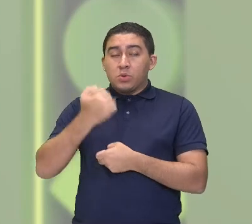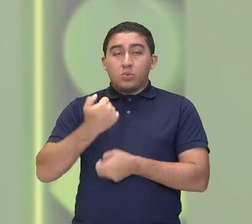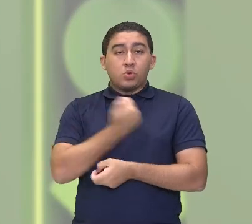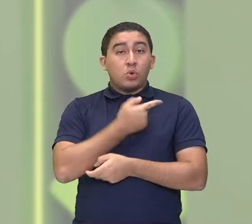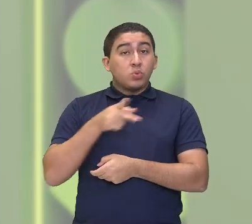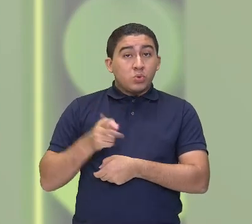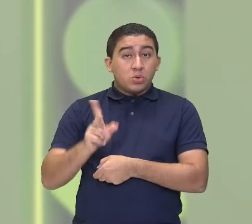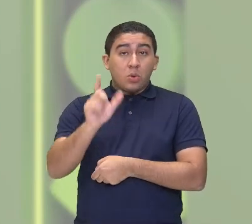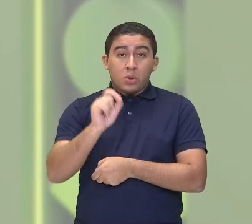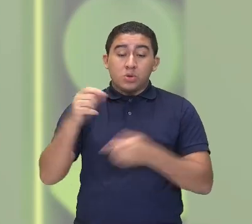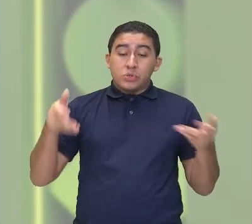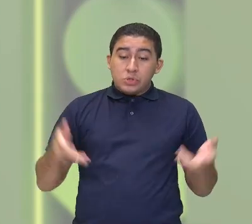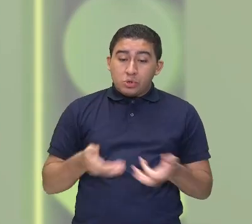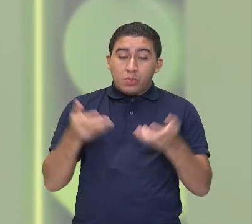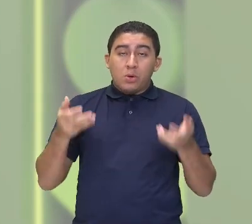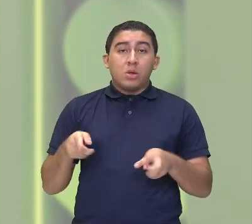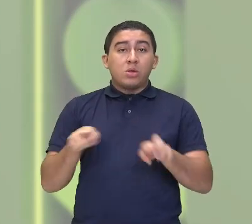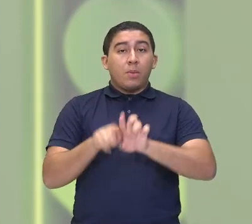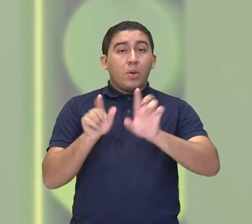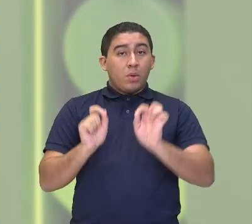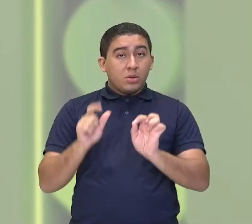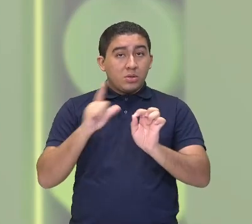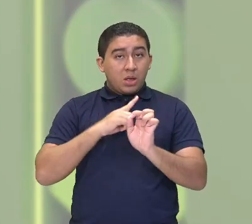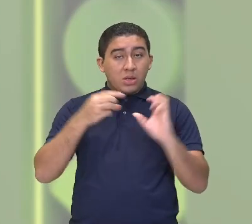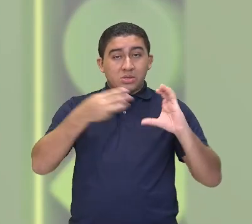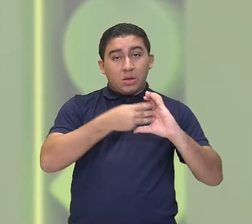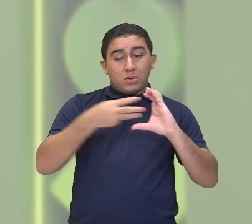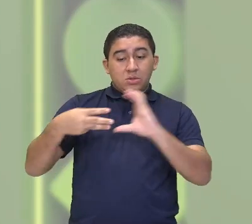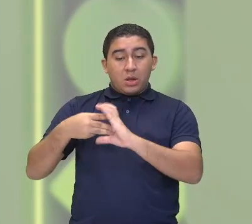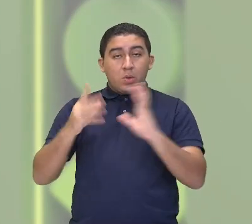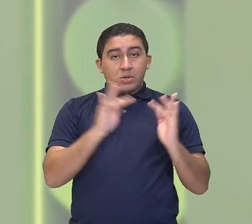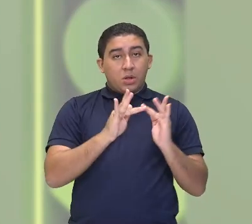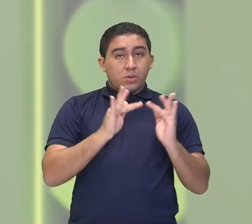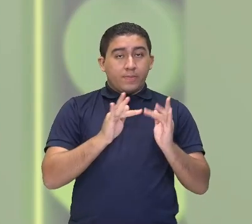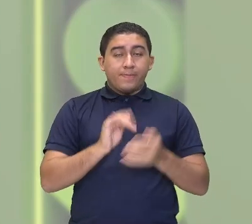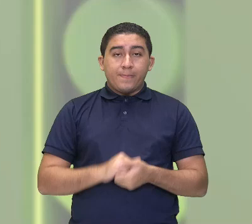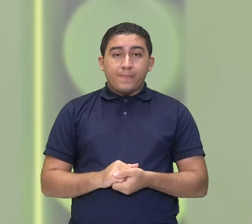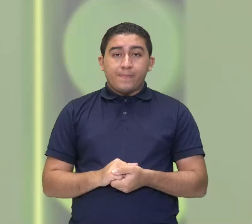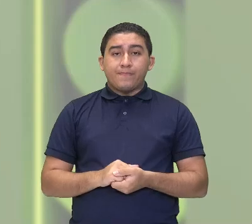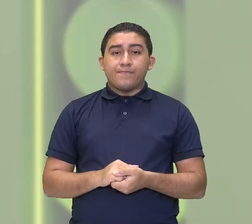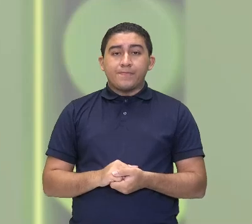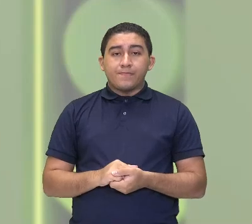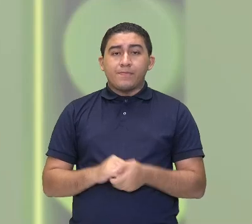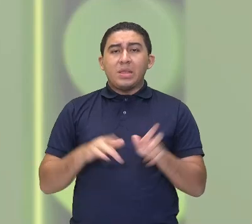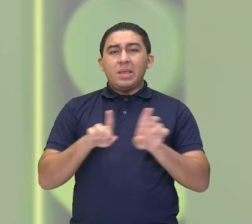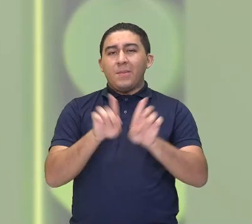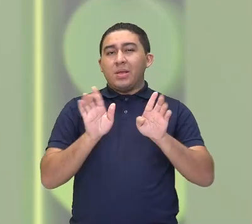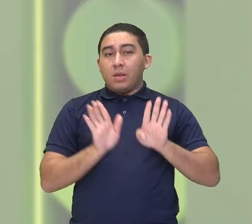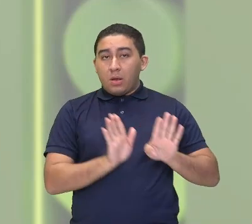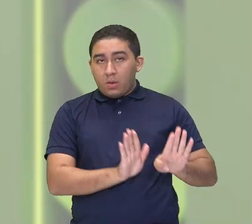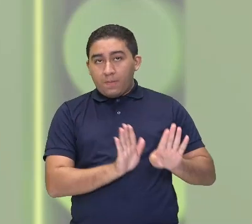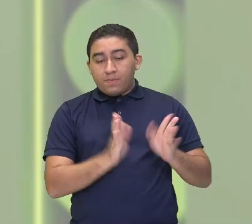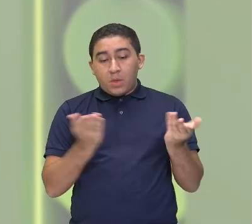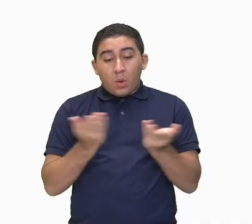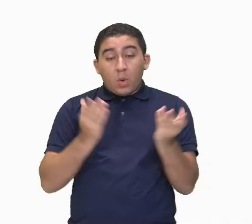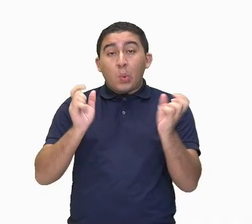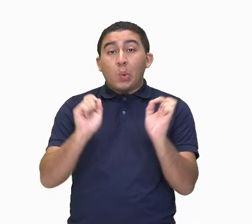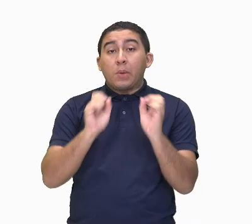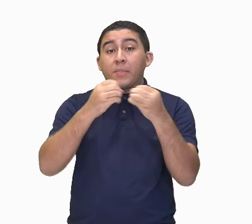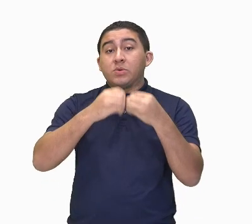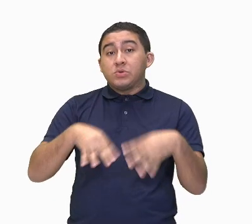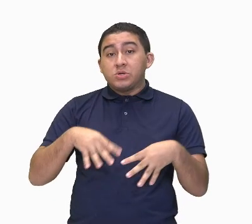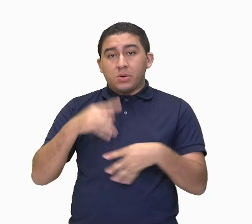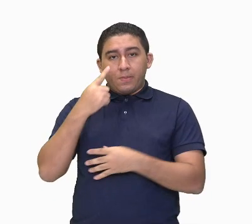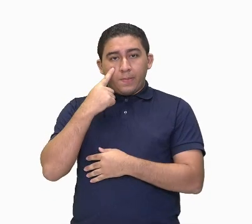manter e estimular também a plasticidade neural. E aí, o que será que prejudica a plasticidade neural? Vamos